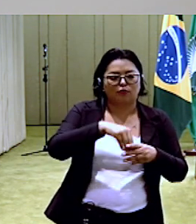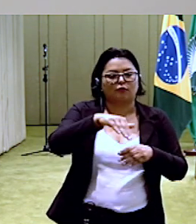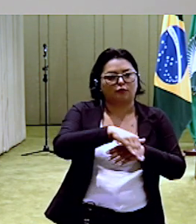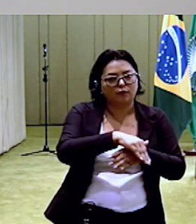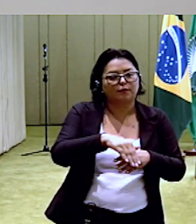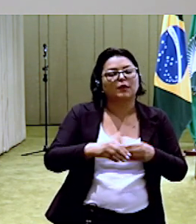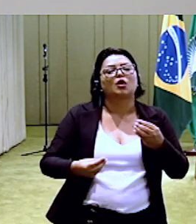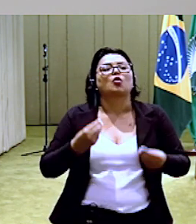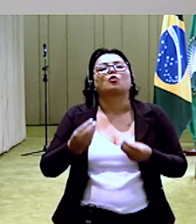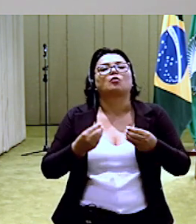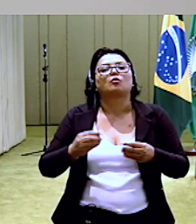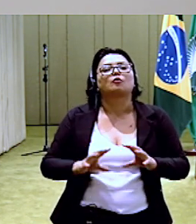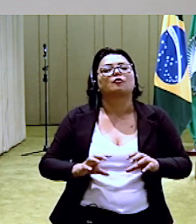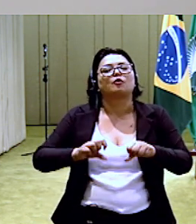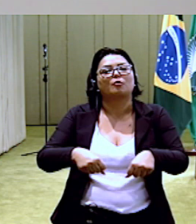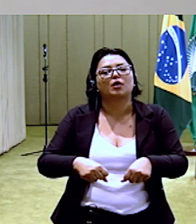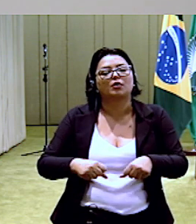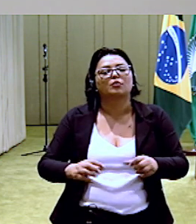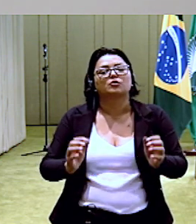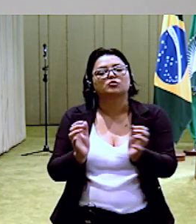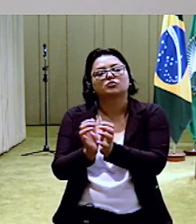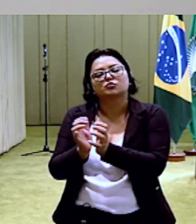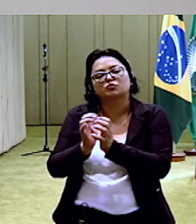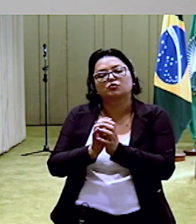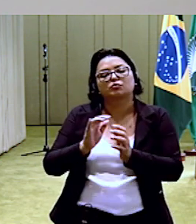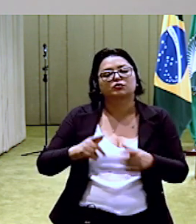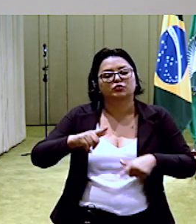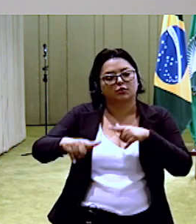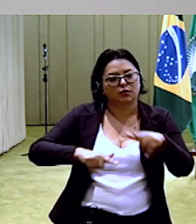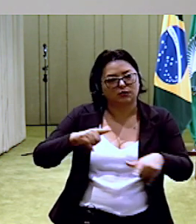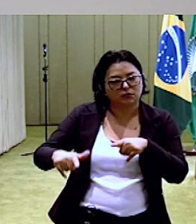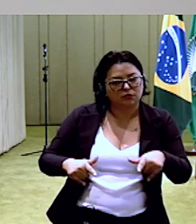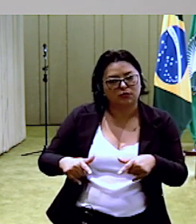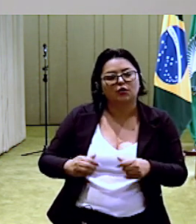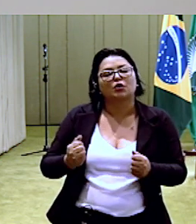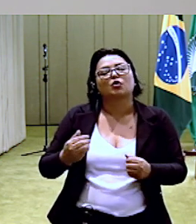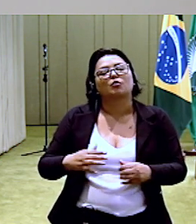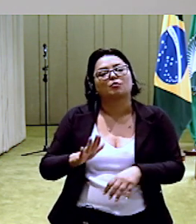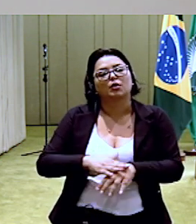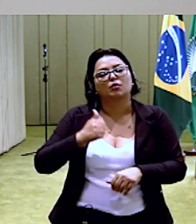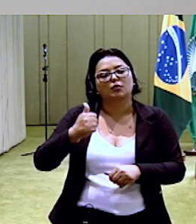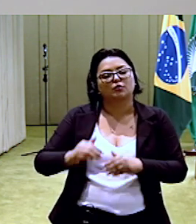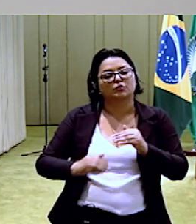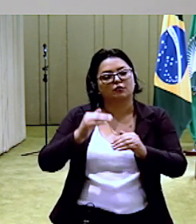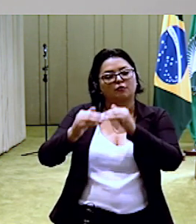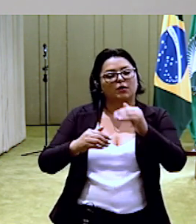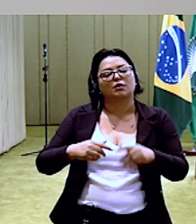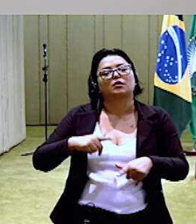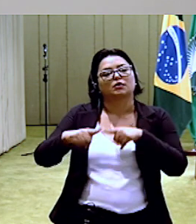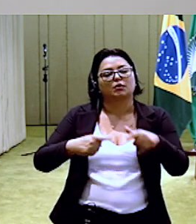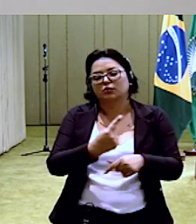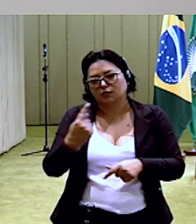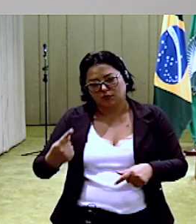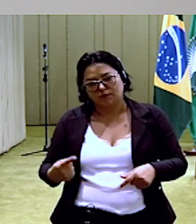gente compõe o nosso corpo funcional e como a gente acelera essas carreiras internamente, e também para fora, a